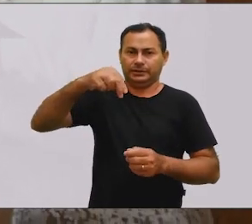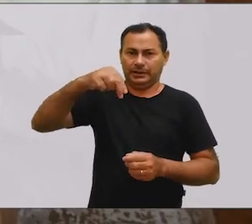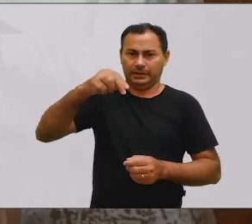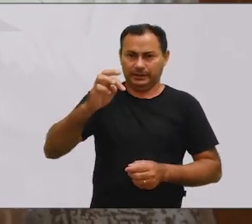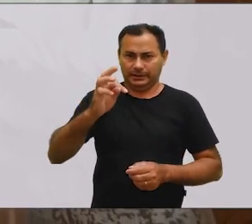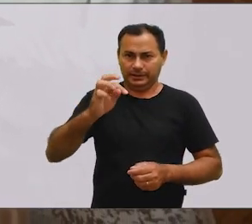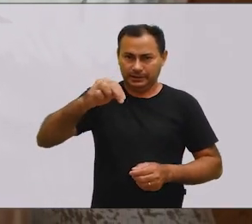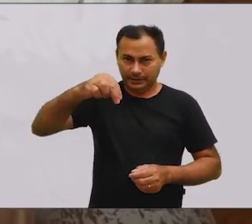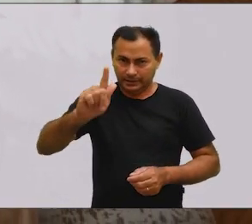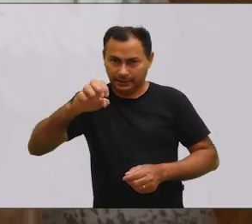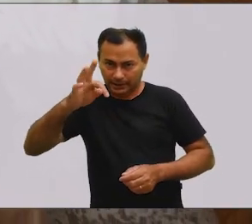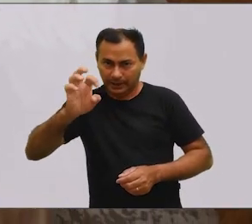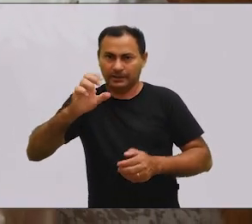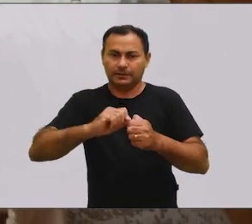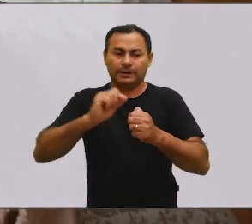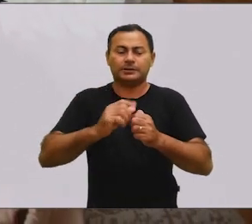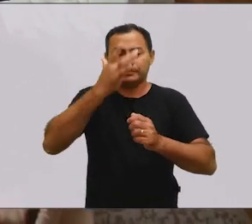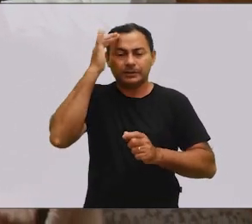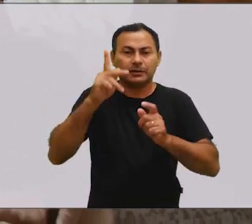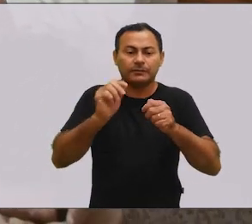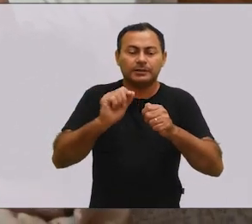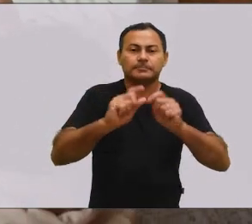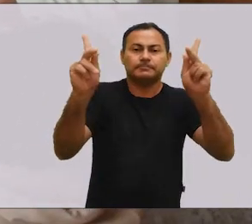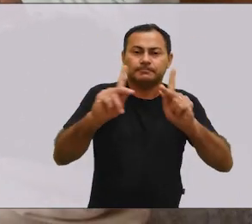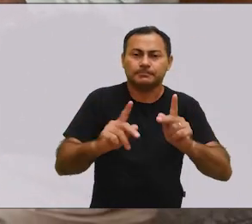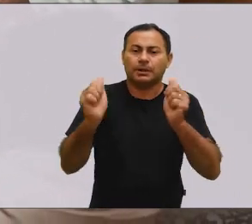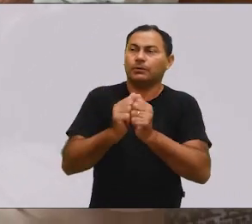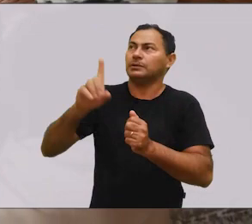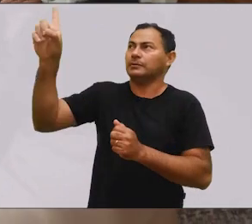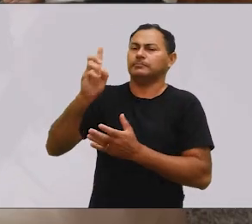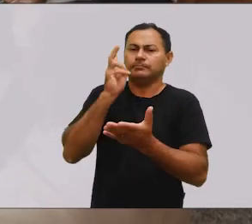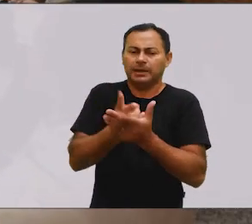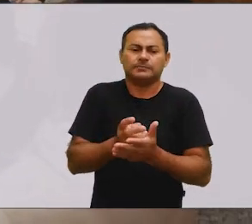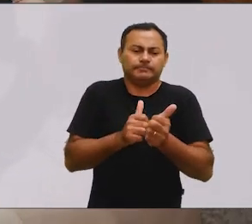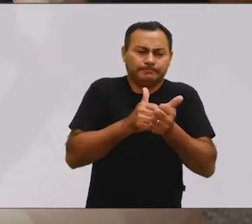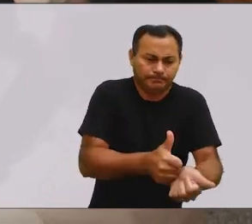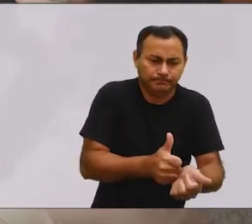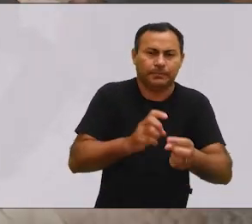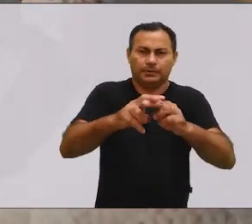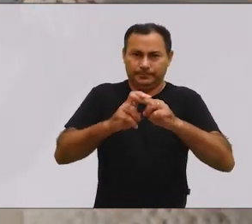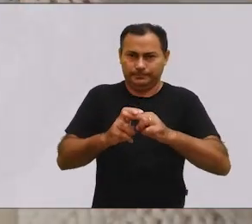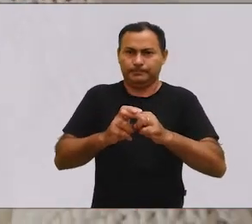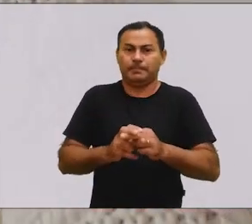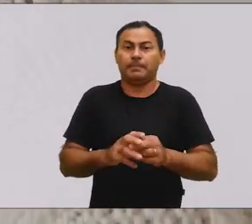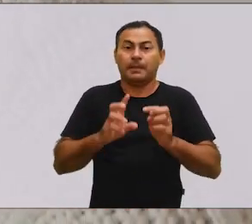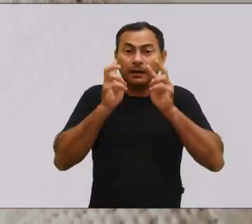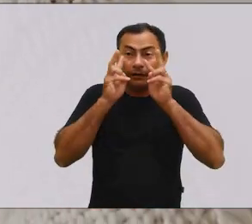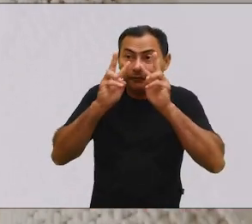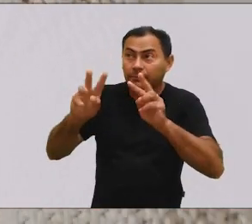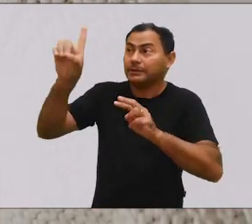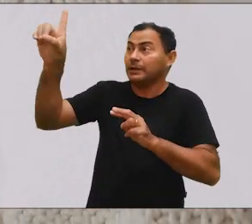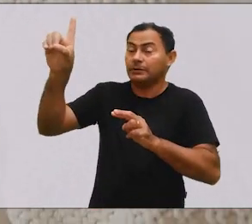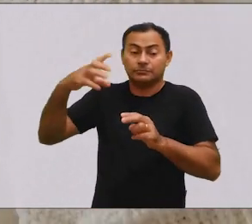agentes através dos quais as multidões fazem as pazes com Deus, mesmo que sejam perseguidos por isso. Quando vemos